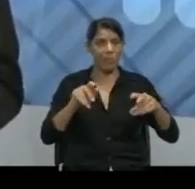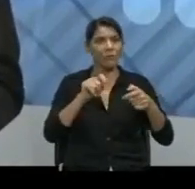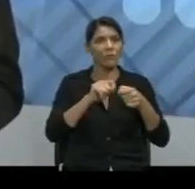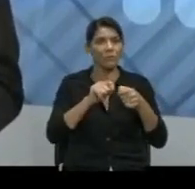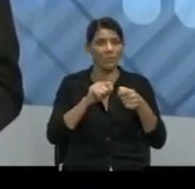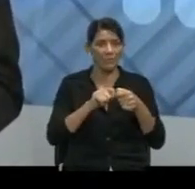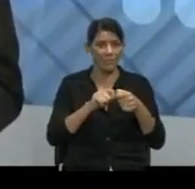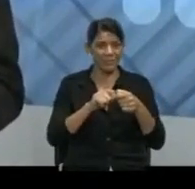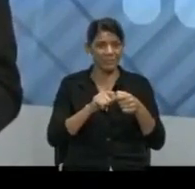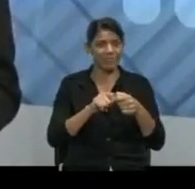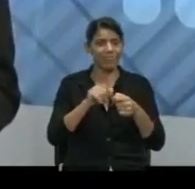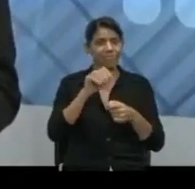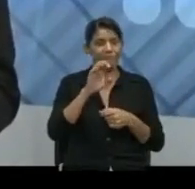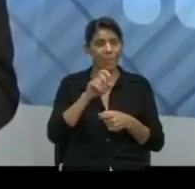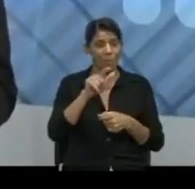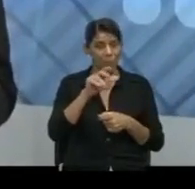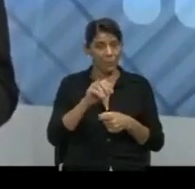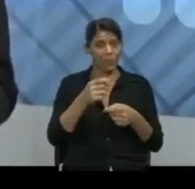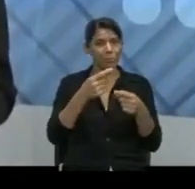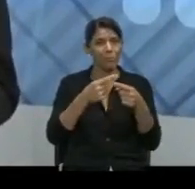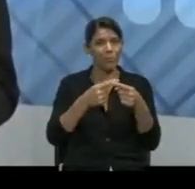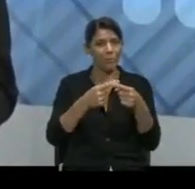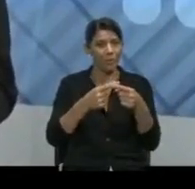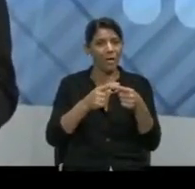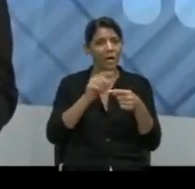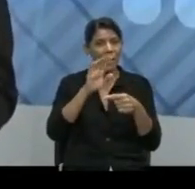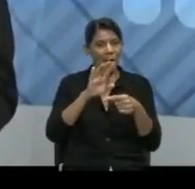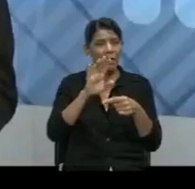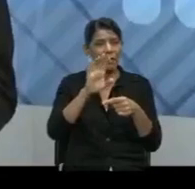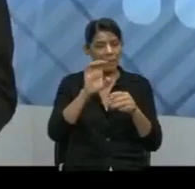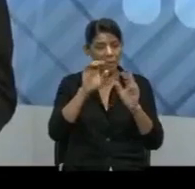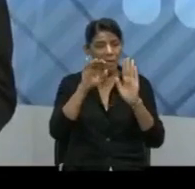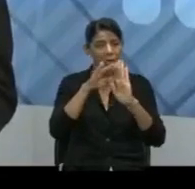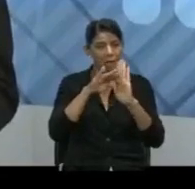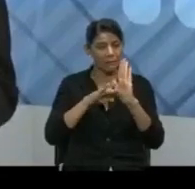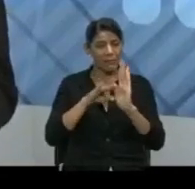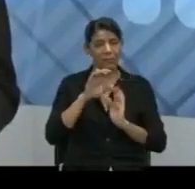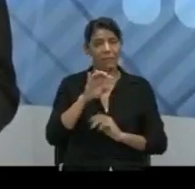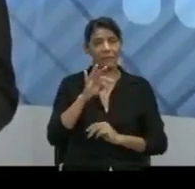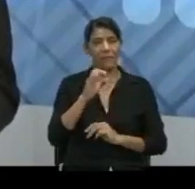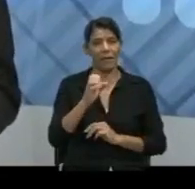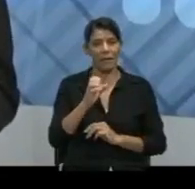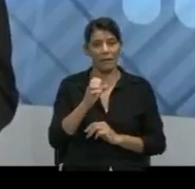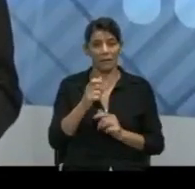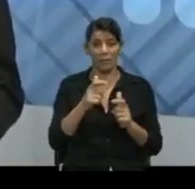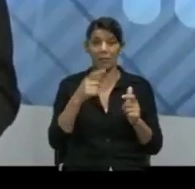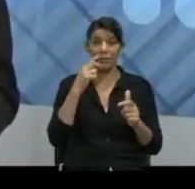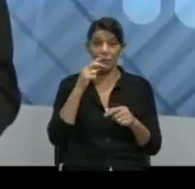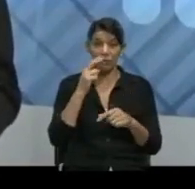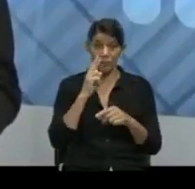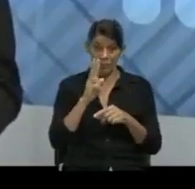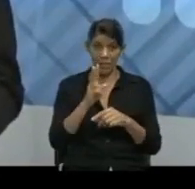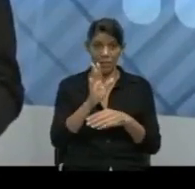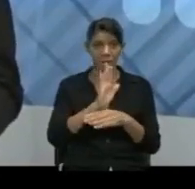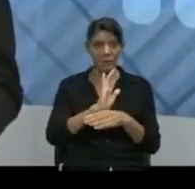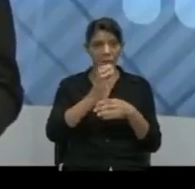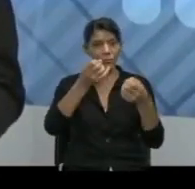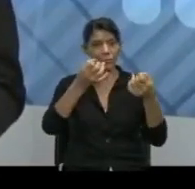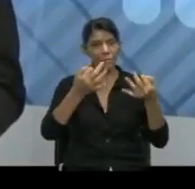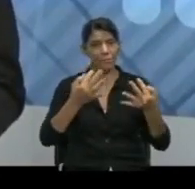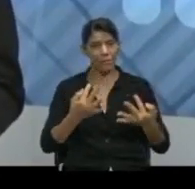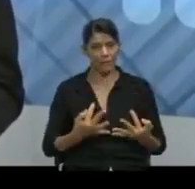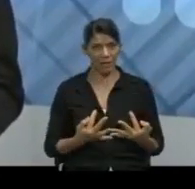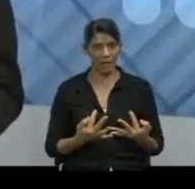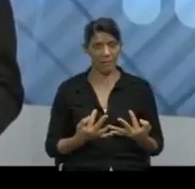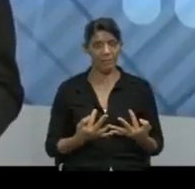da escala. Uma escala maior, então é interessante que você faça pelo eixo. Tudo bem? A gente vai ver um videozinho, o professor foi lá, fez